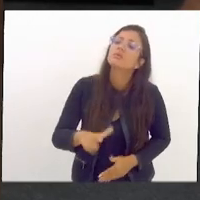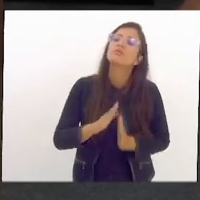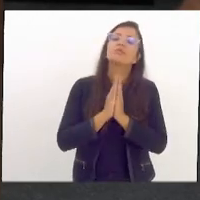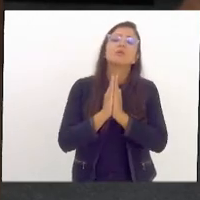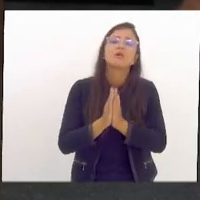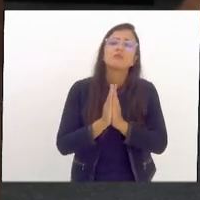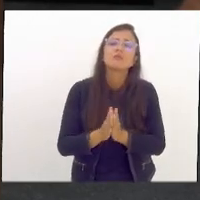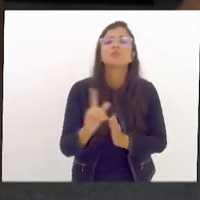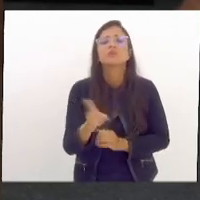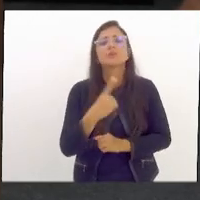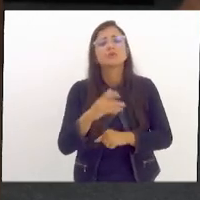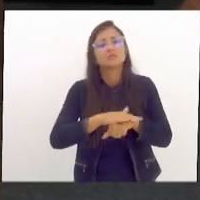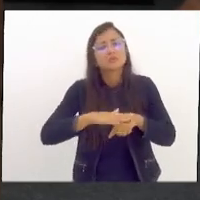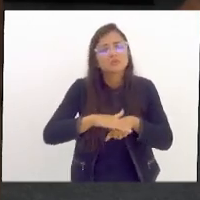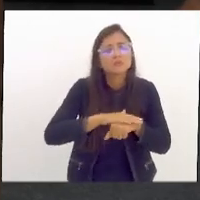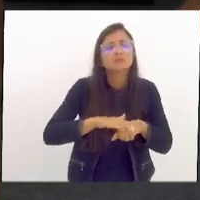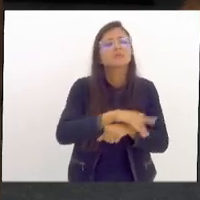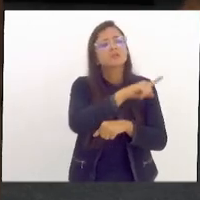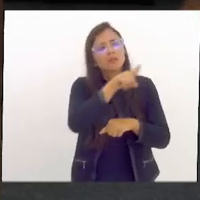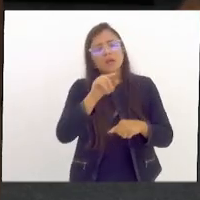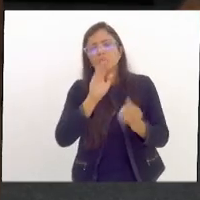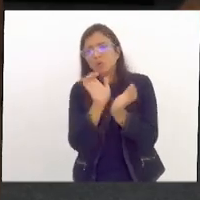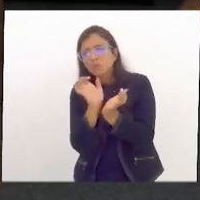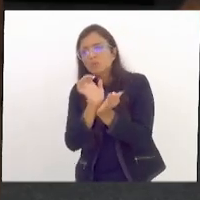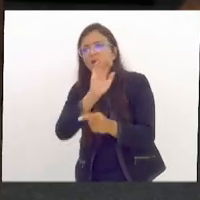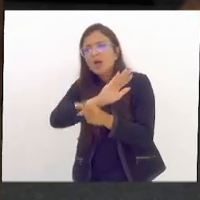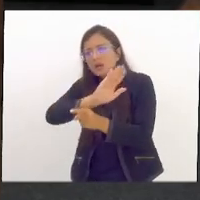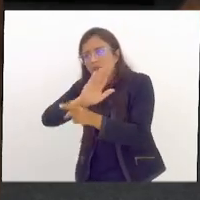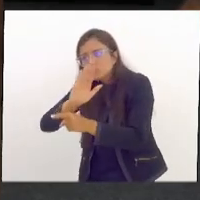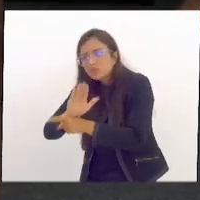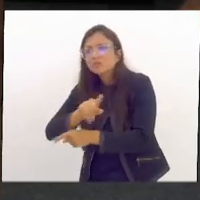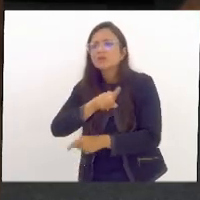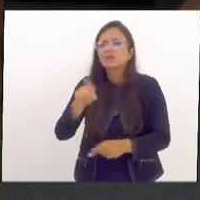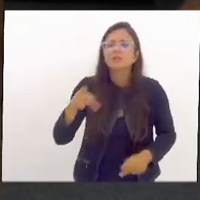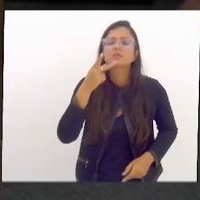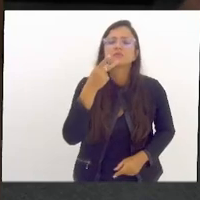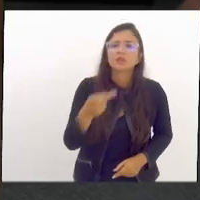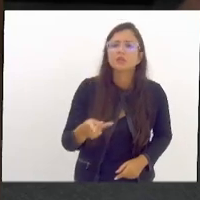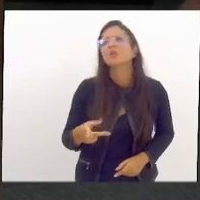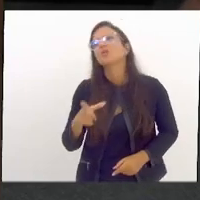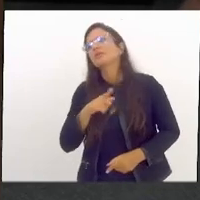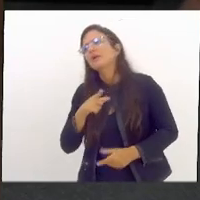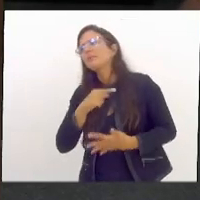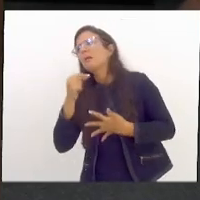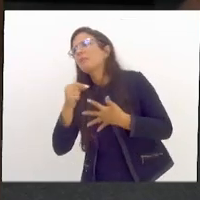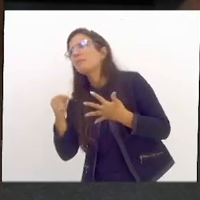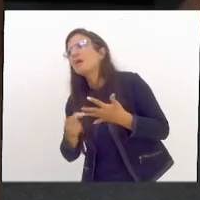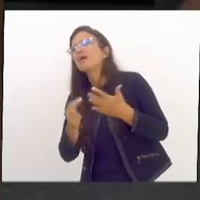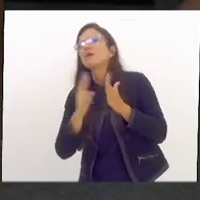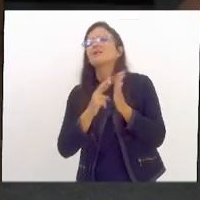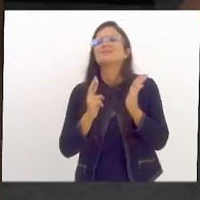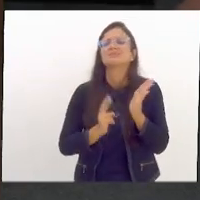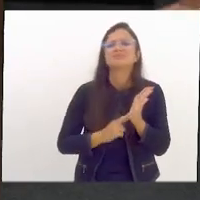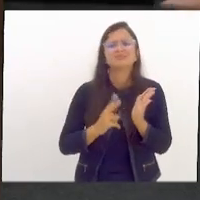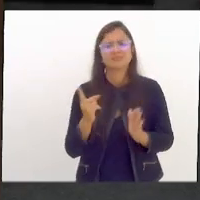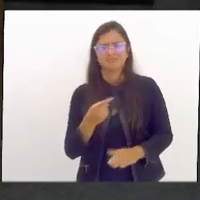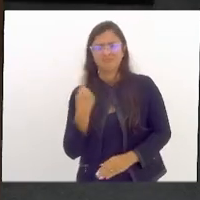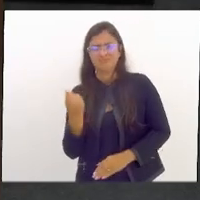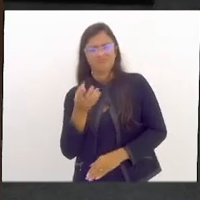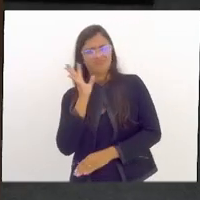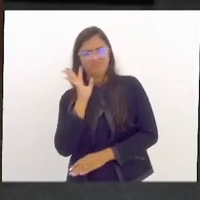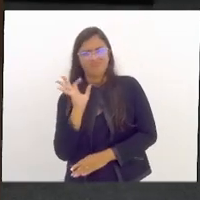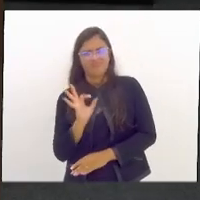nós conversamos com a assessoria, em que foi nos colocado questões regimentais que nós não identificamos